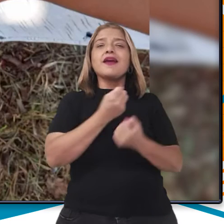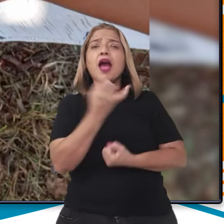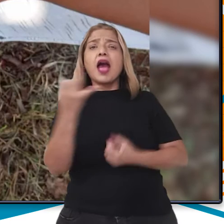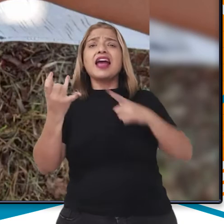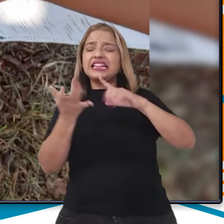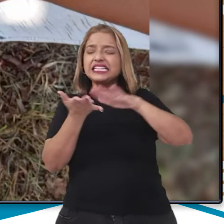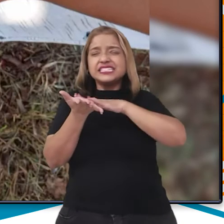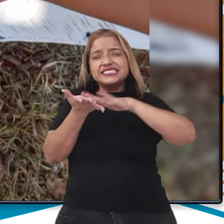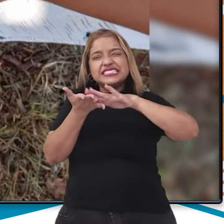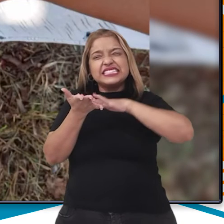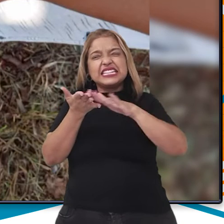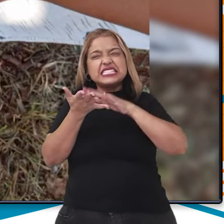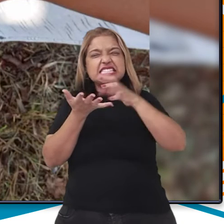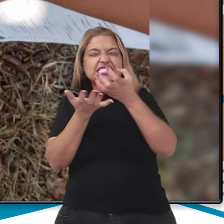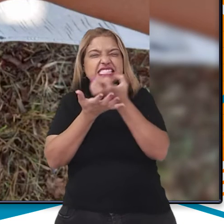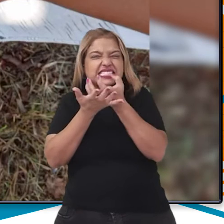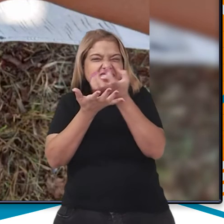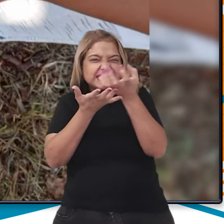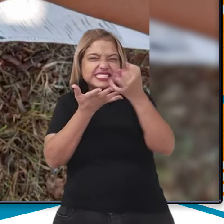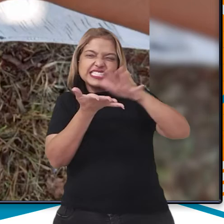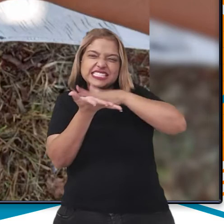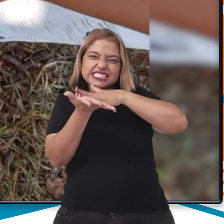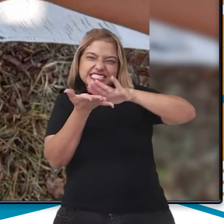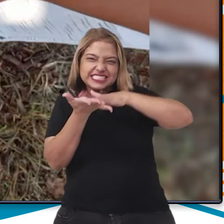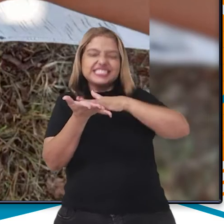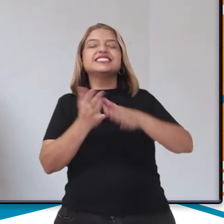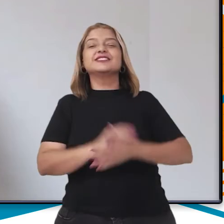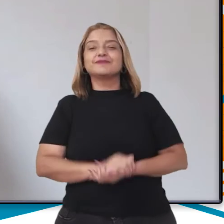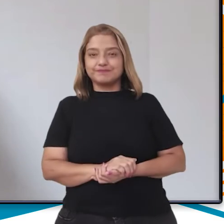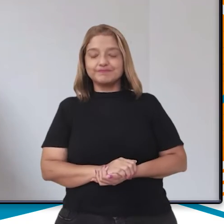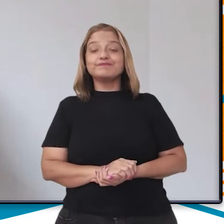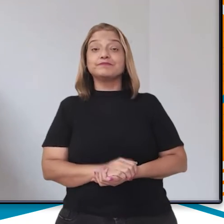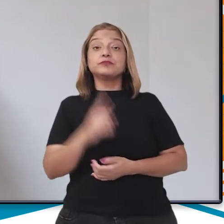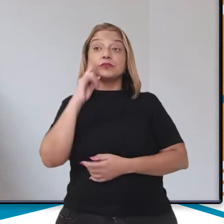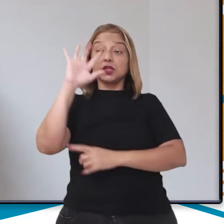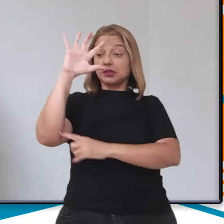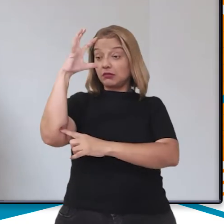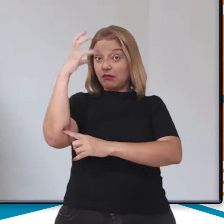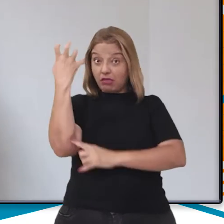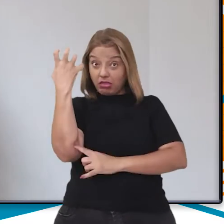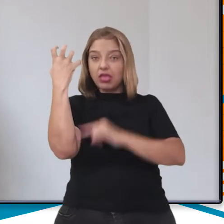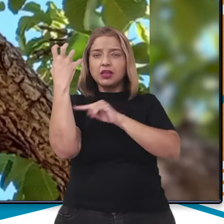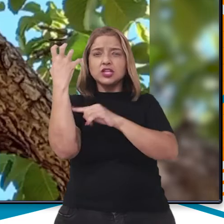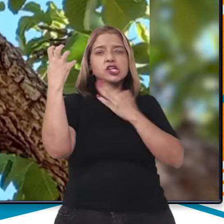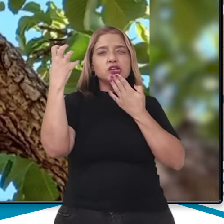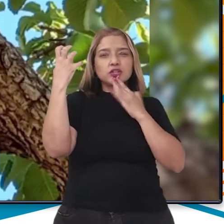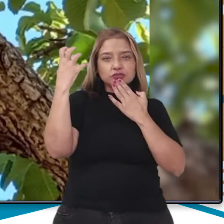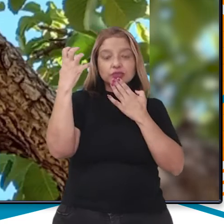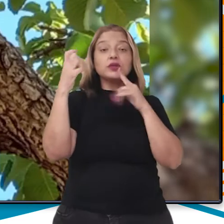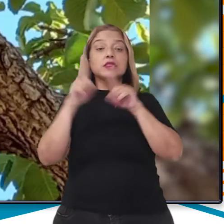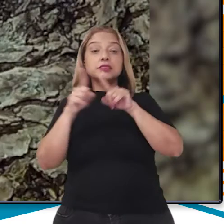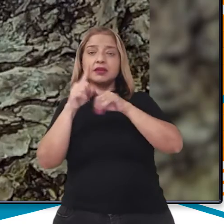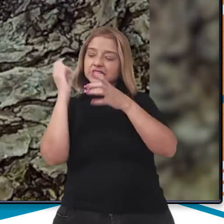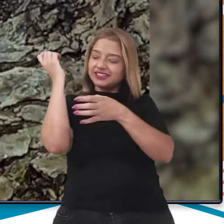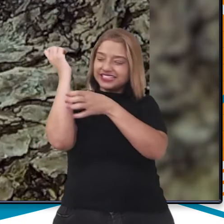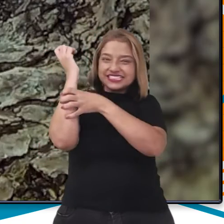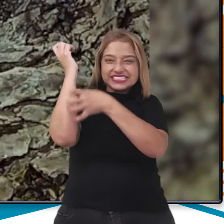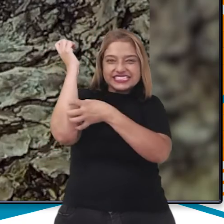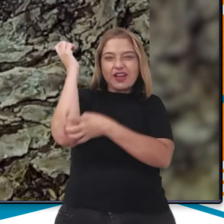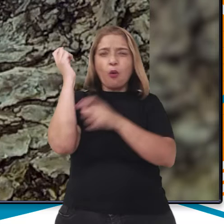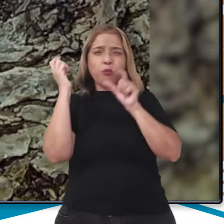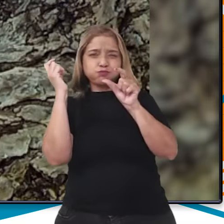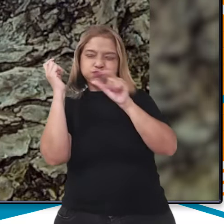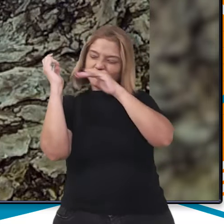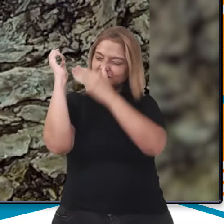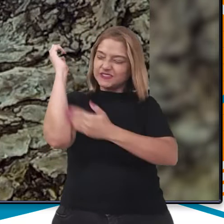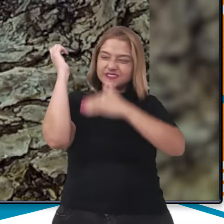muitas são ásperas, ok, pessoal? Então, galho retorcido, casca grossa